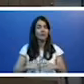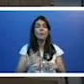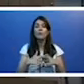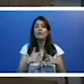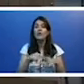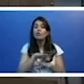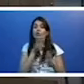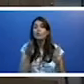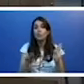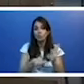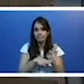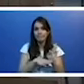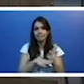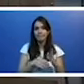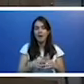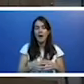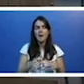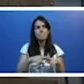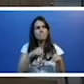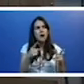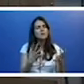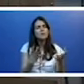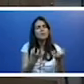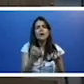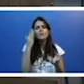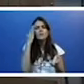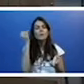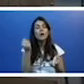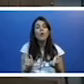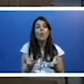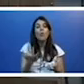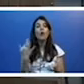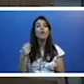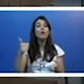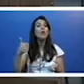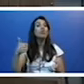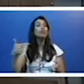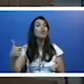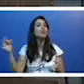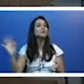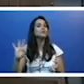100%. E eu quero descobrir quanto é